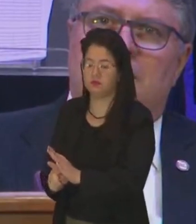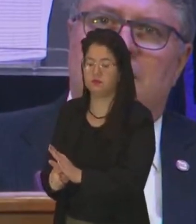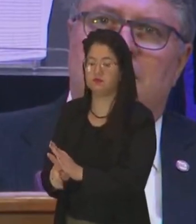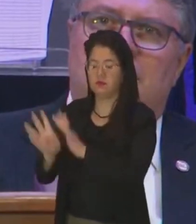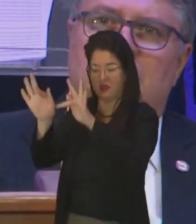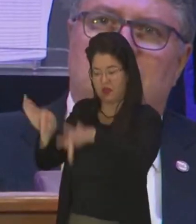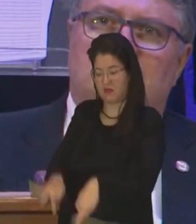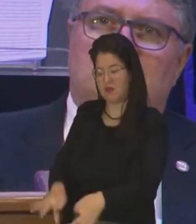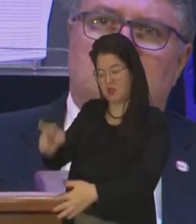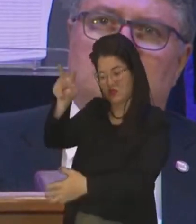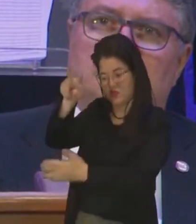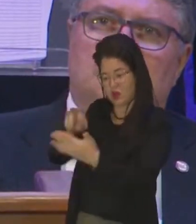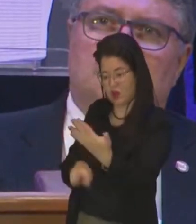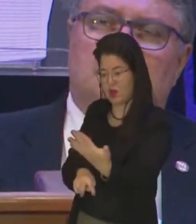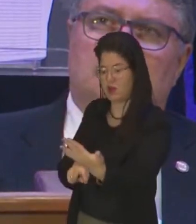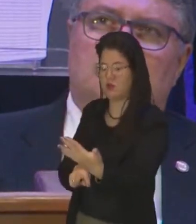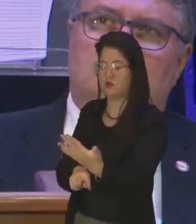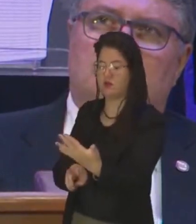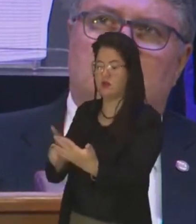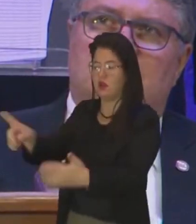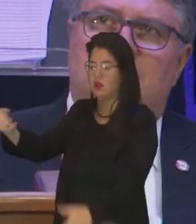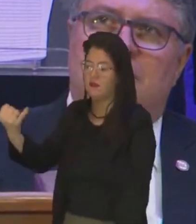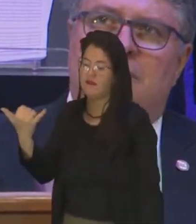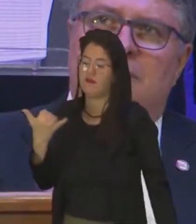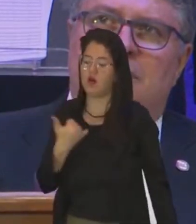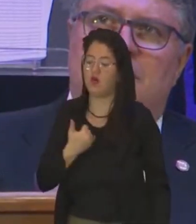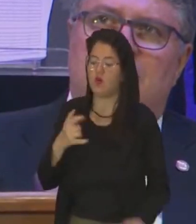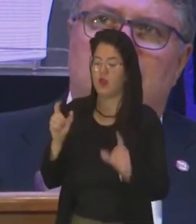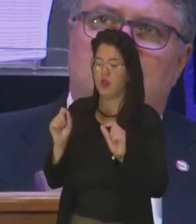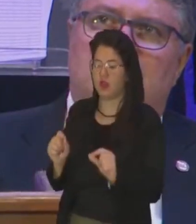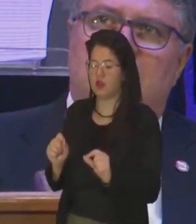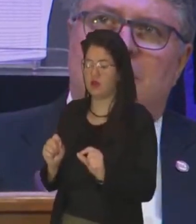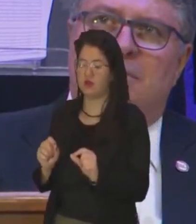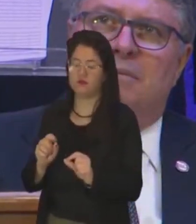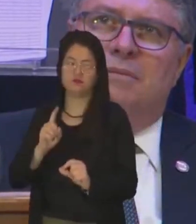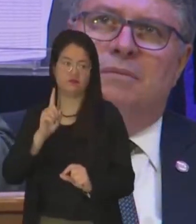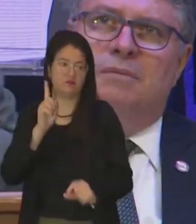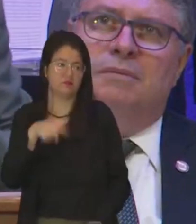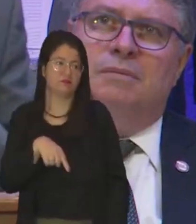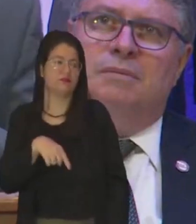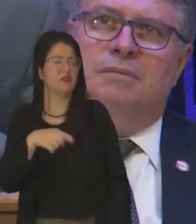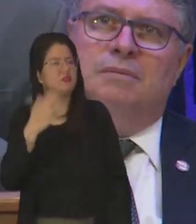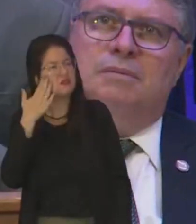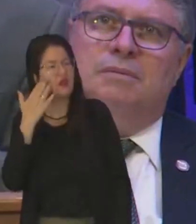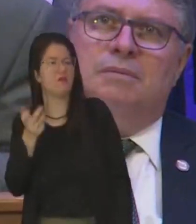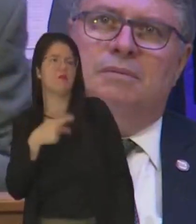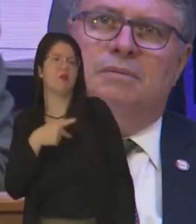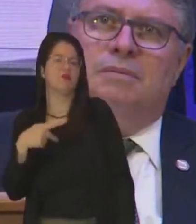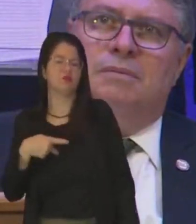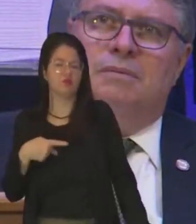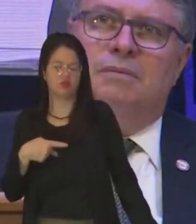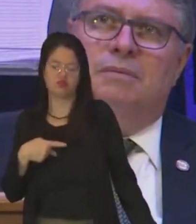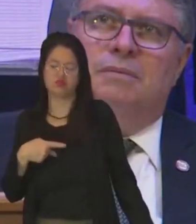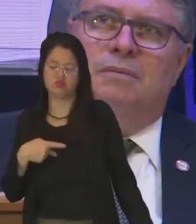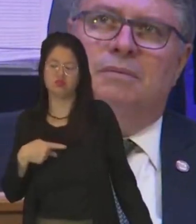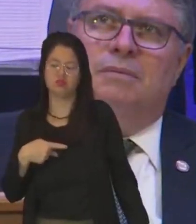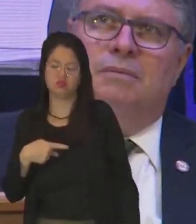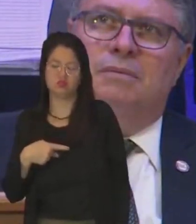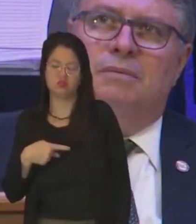Terminei de ler e ele falou assim: pois é, sabe, pastor,